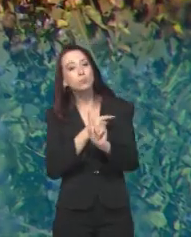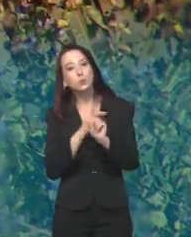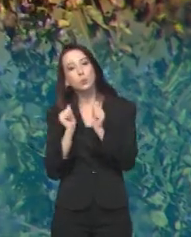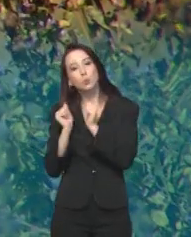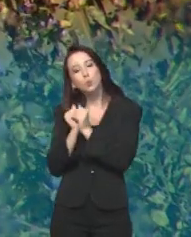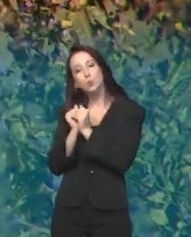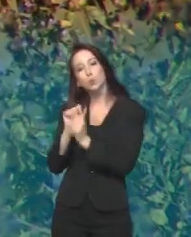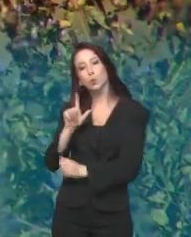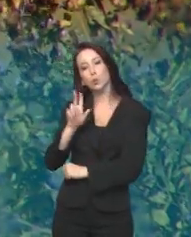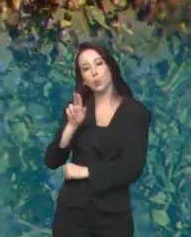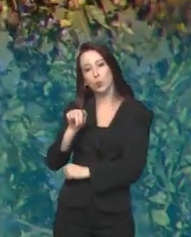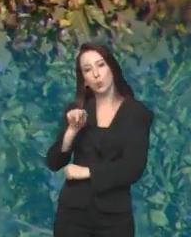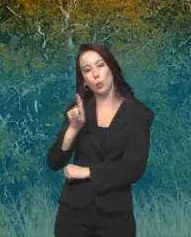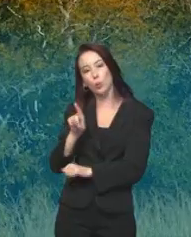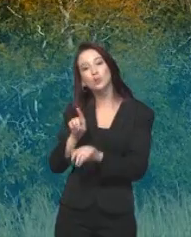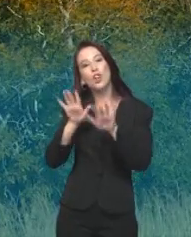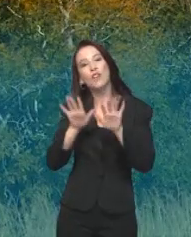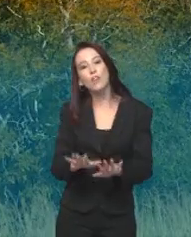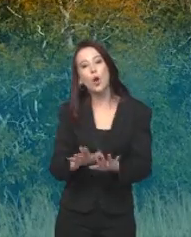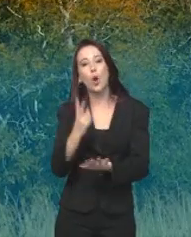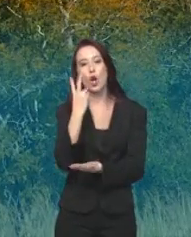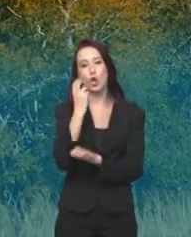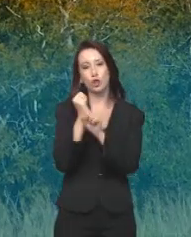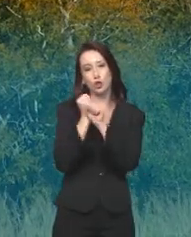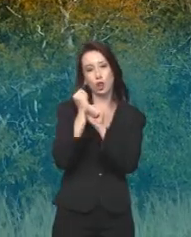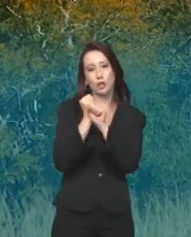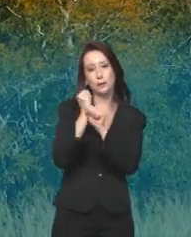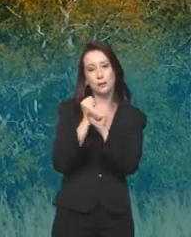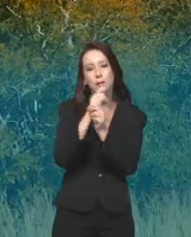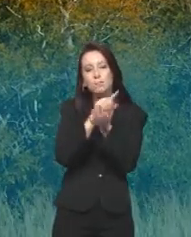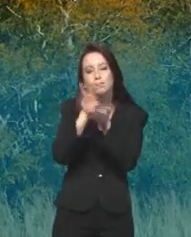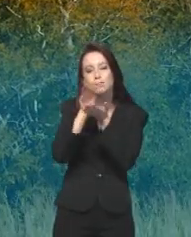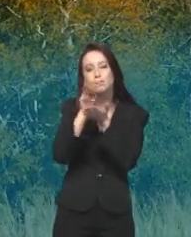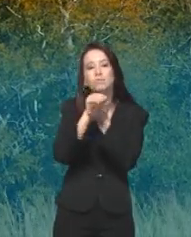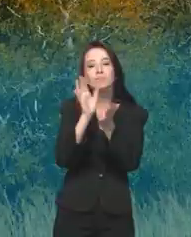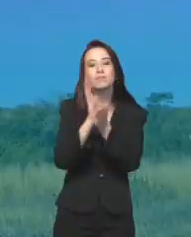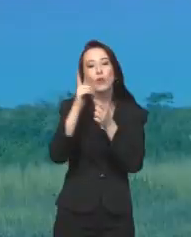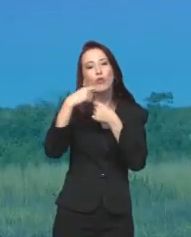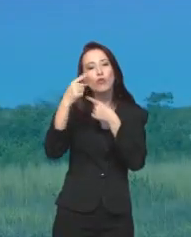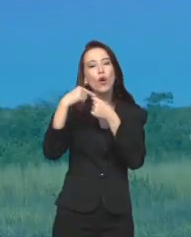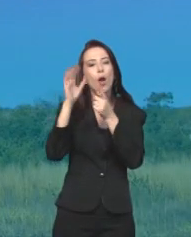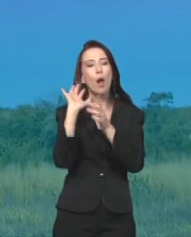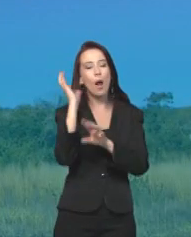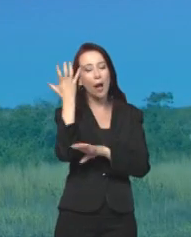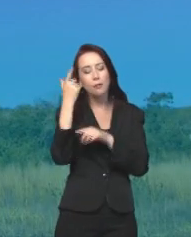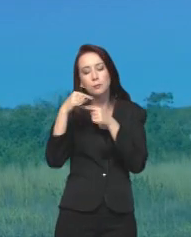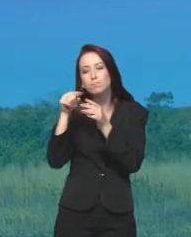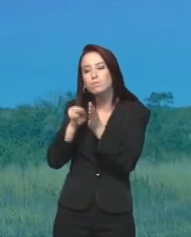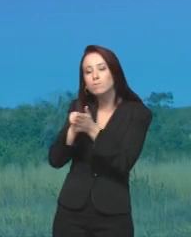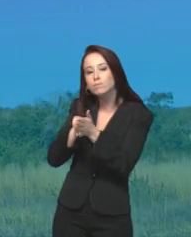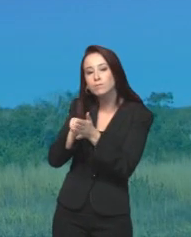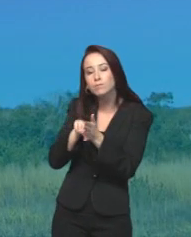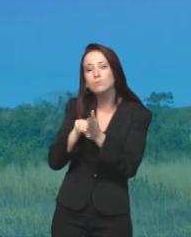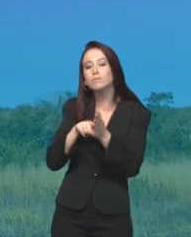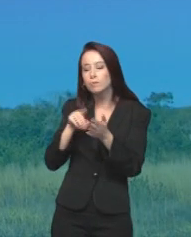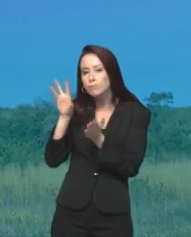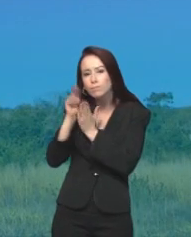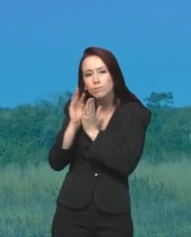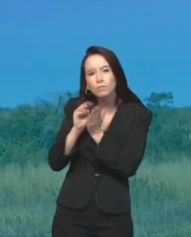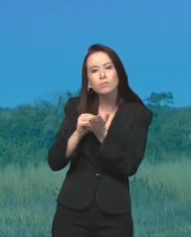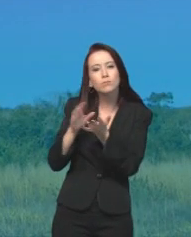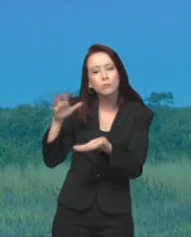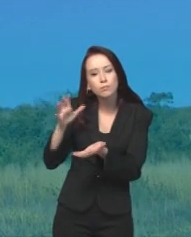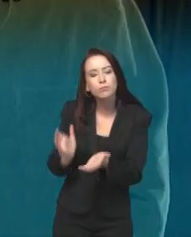2 anos, sob a orientação dele, fazendo coletas vegetais. e voltou com esse material para